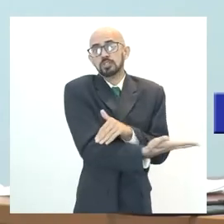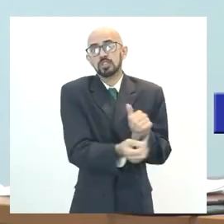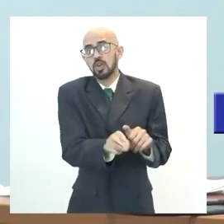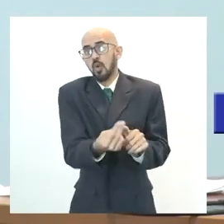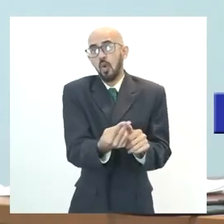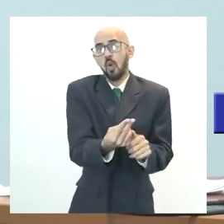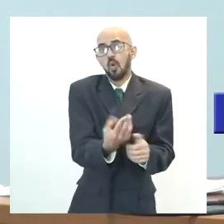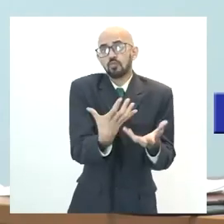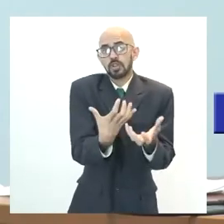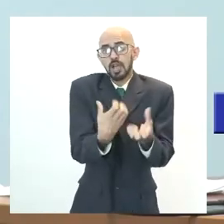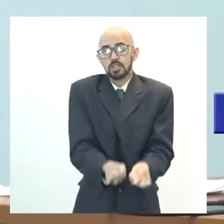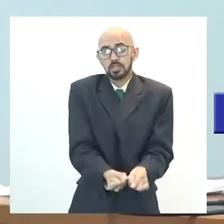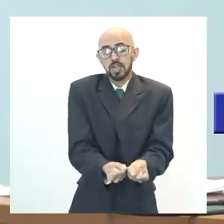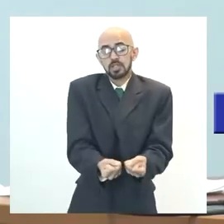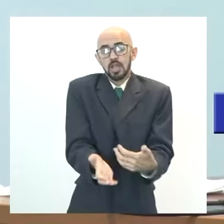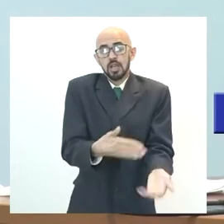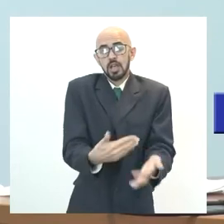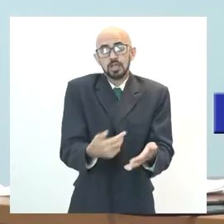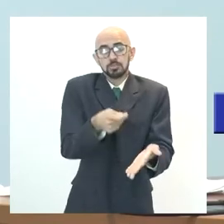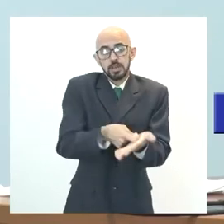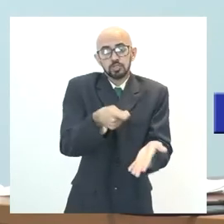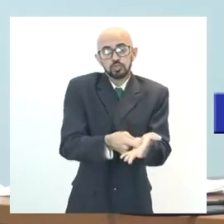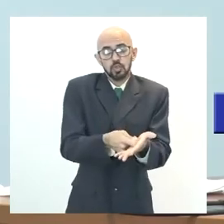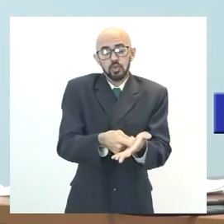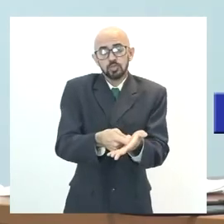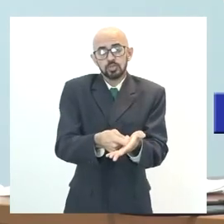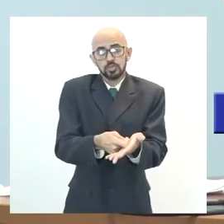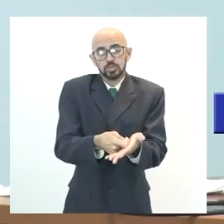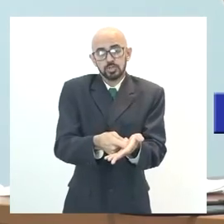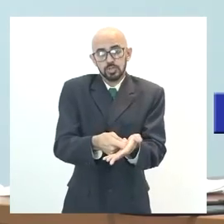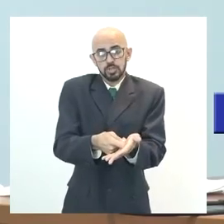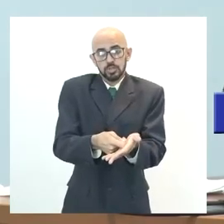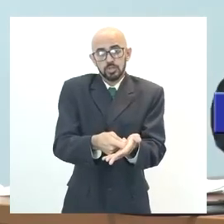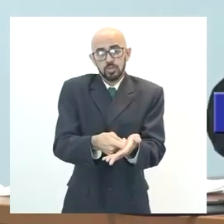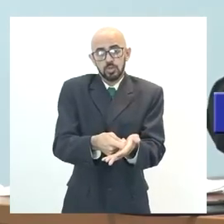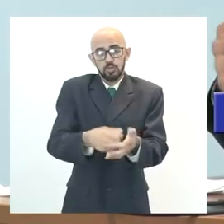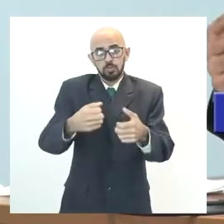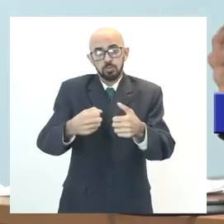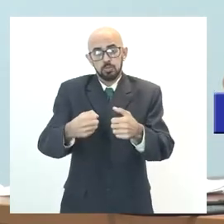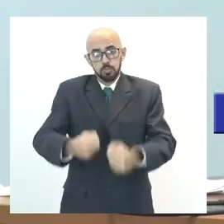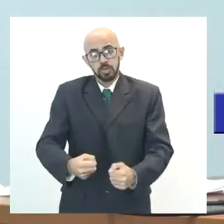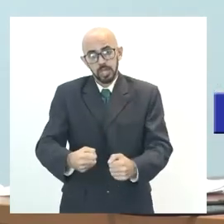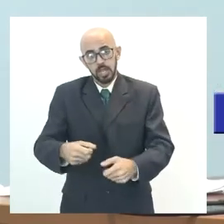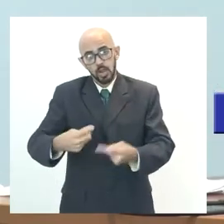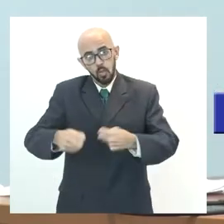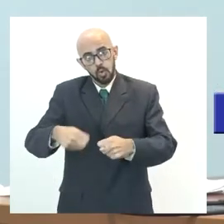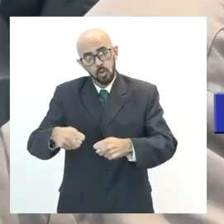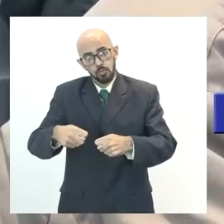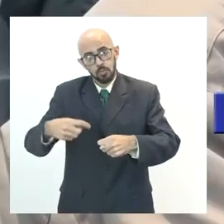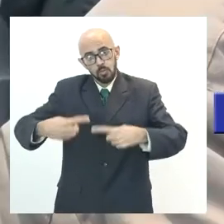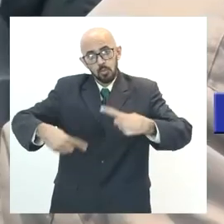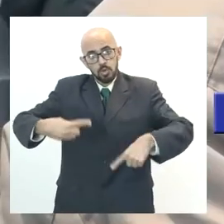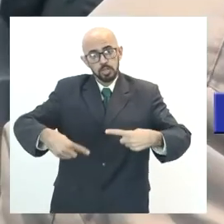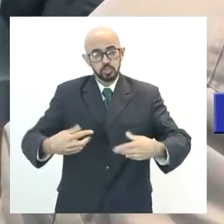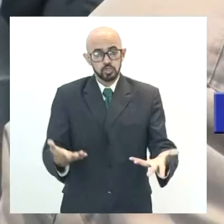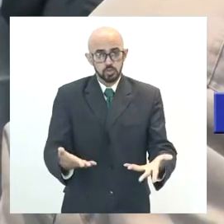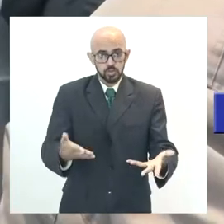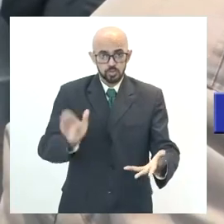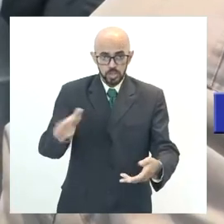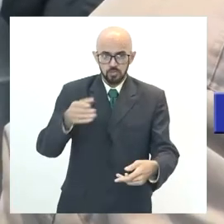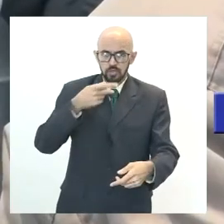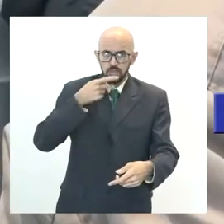suscetível às pressões no poder econômico e político vou pegar o exemplo né já foi falado aqui alguns exemplos foram falar de alguns exemplos